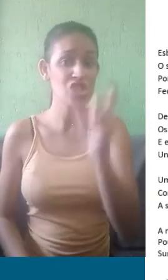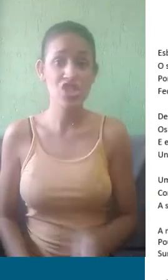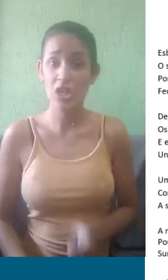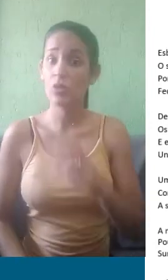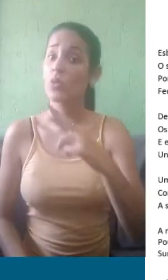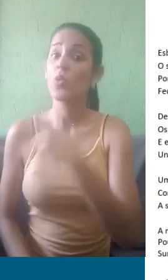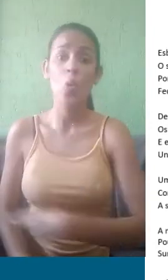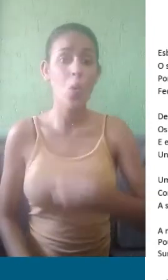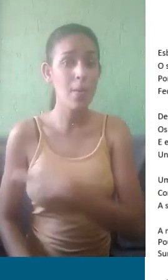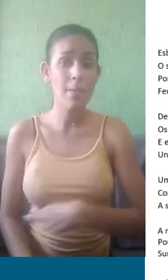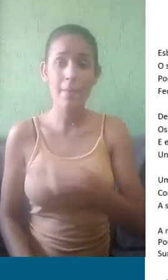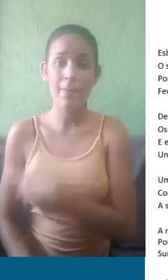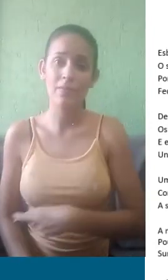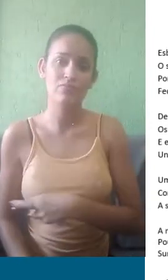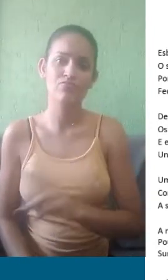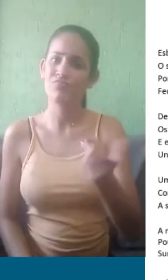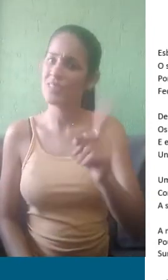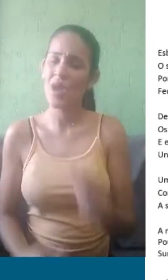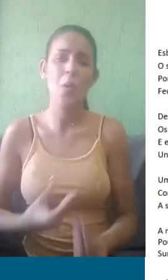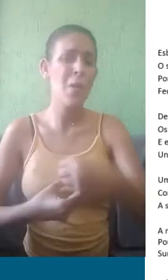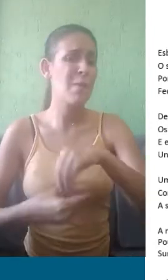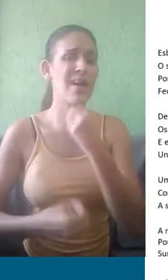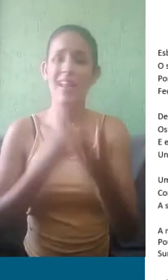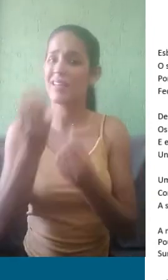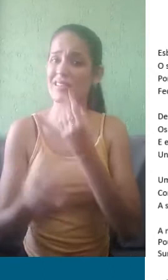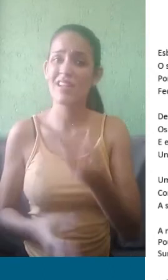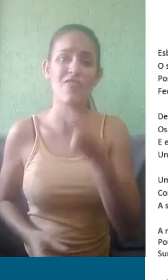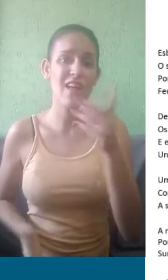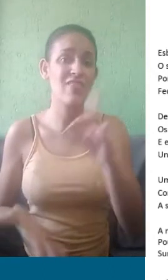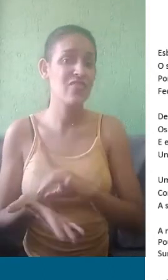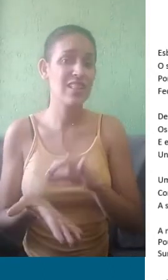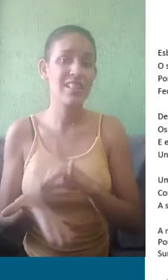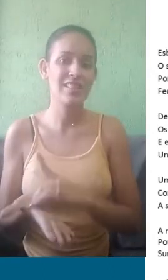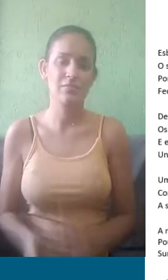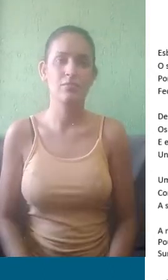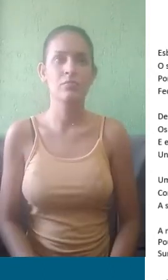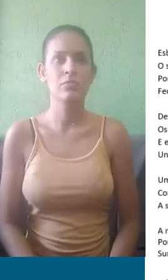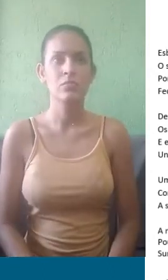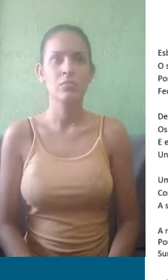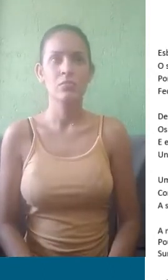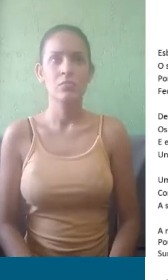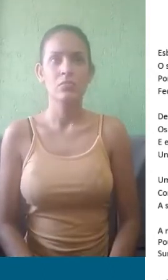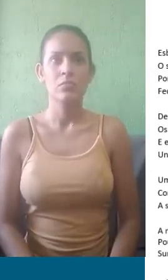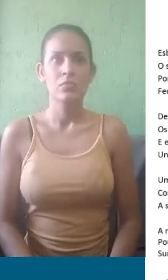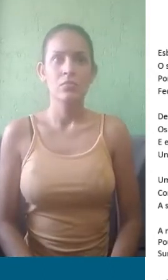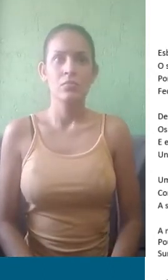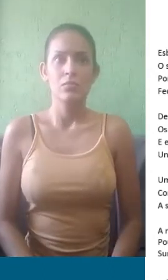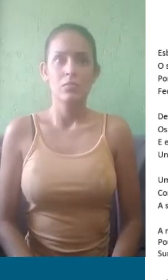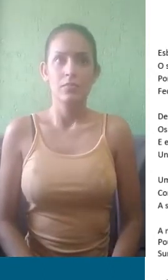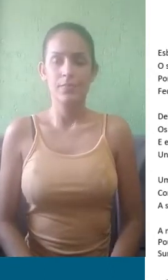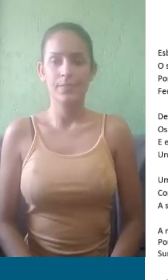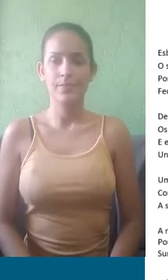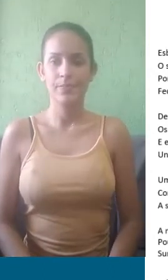e a estética parnasiana valoriza a descrição objetiva da realidade. Por outro lado, esse rigor